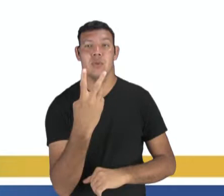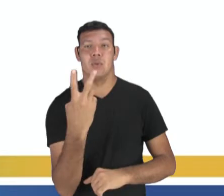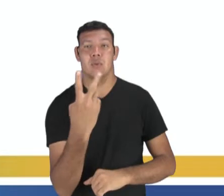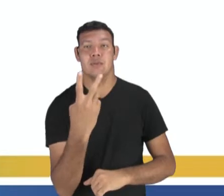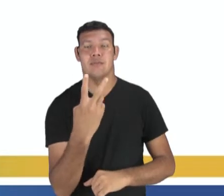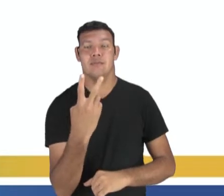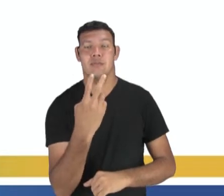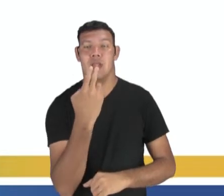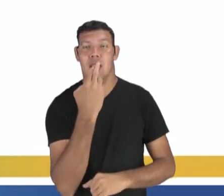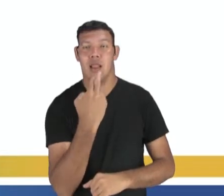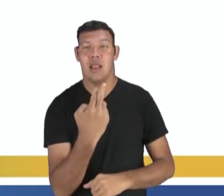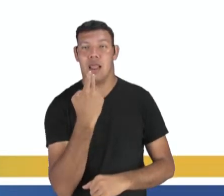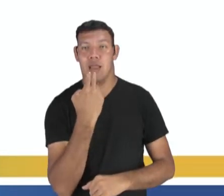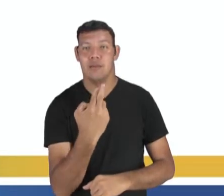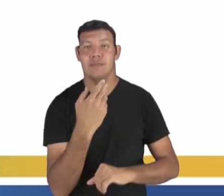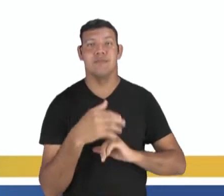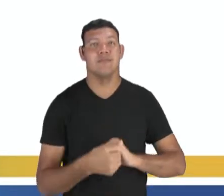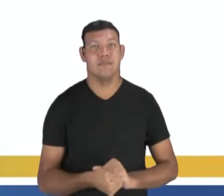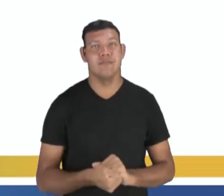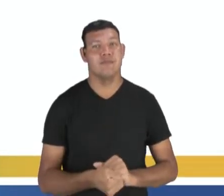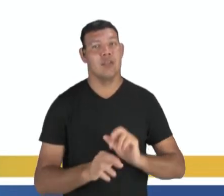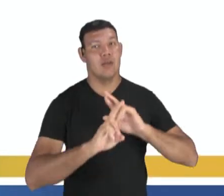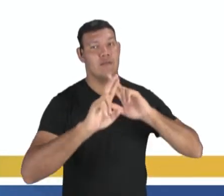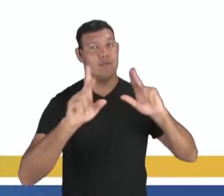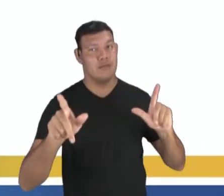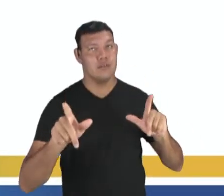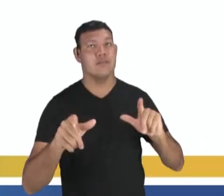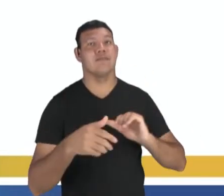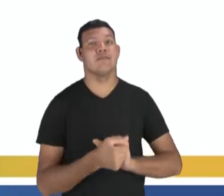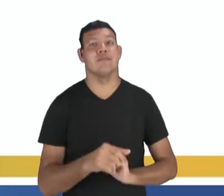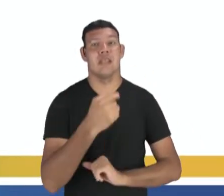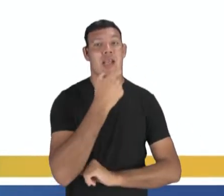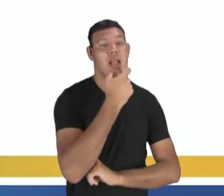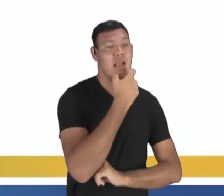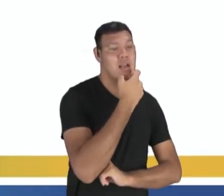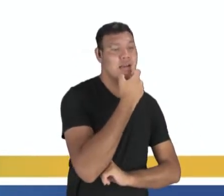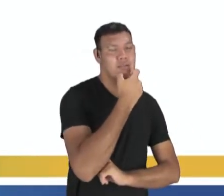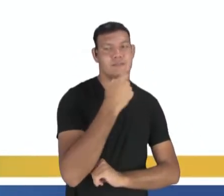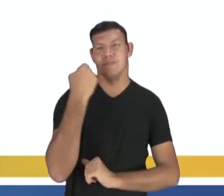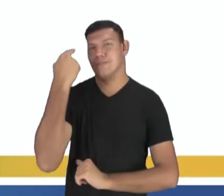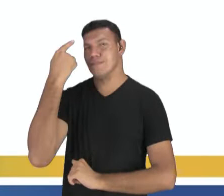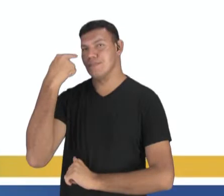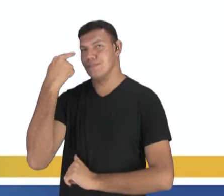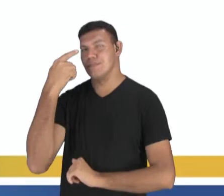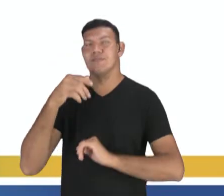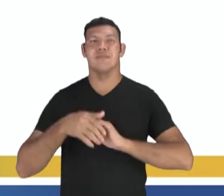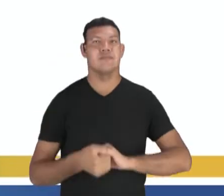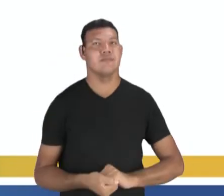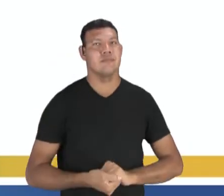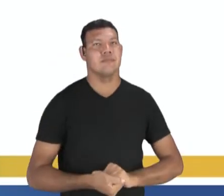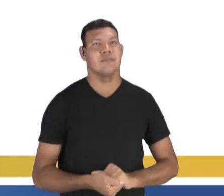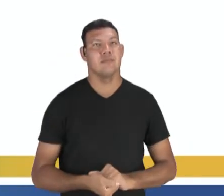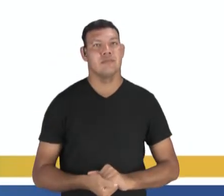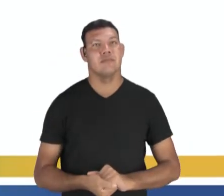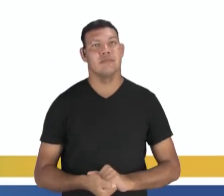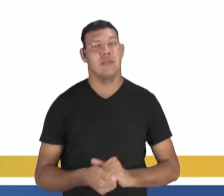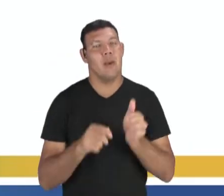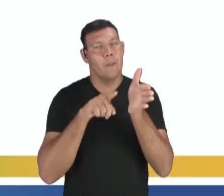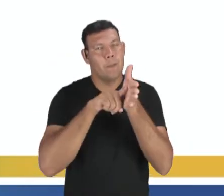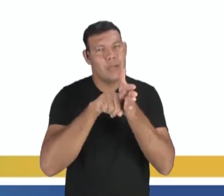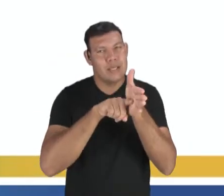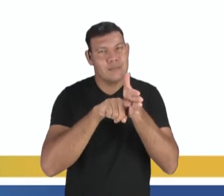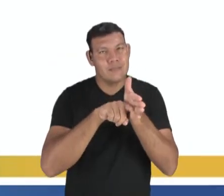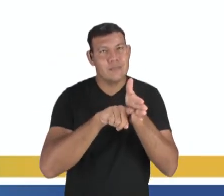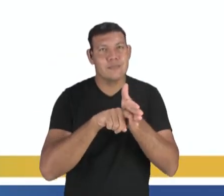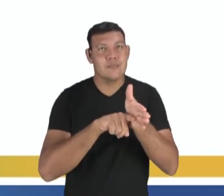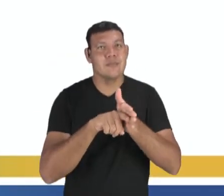em duas línguas estrangeiras inglês e espanhol nessa